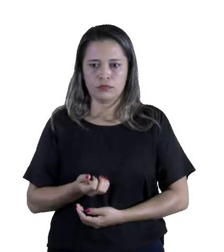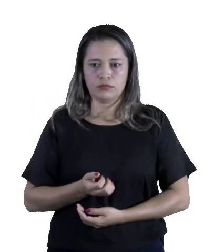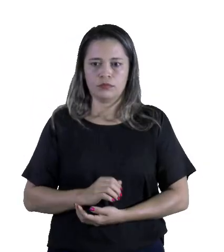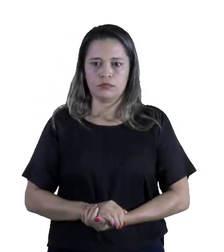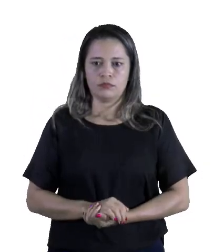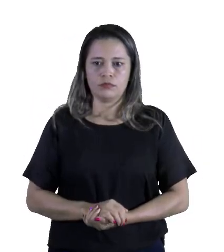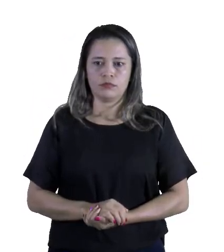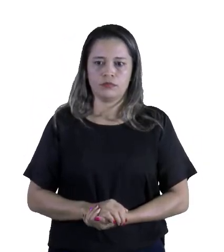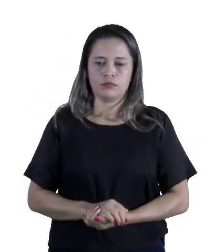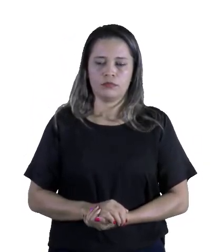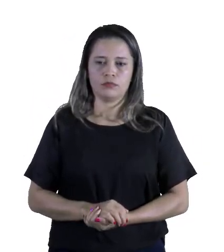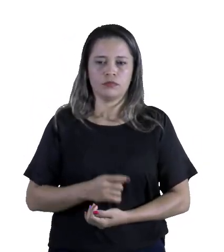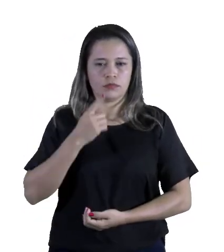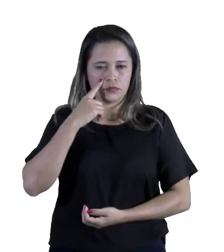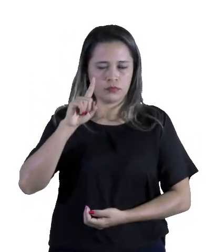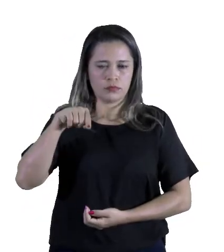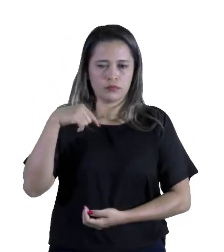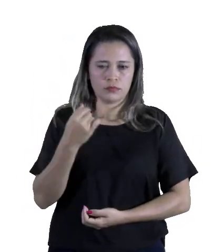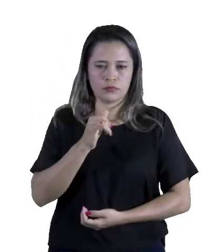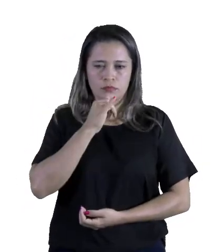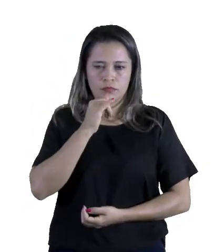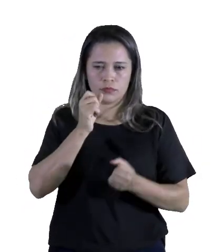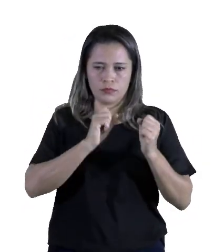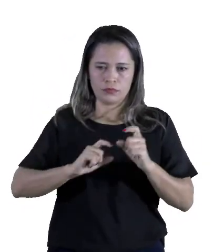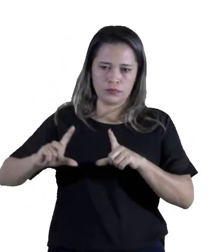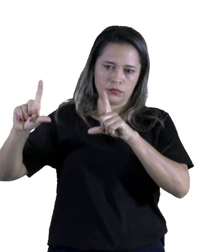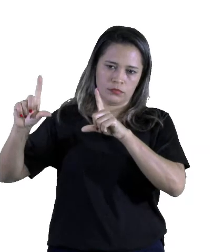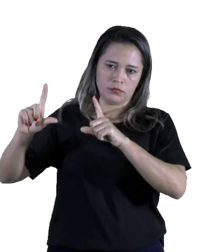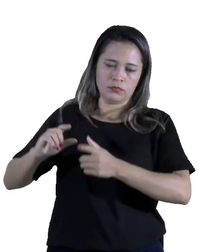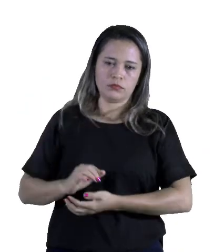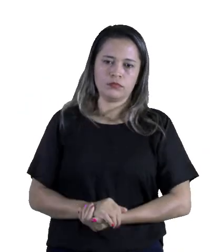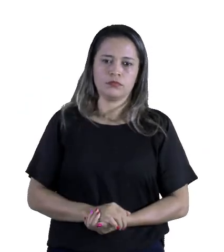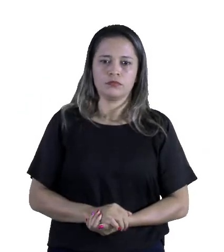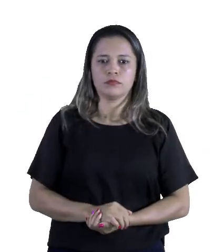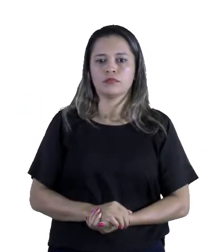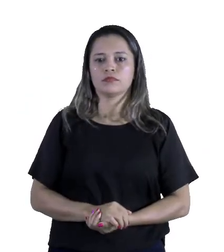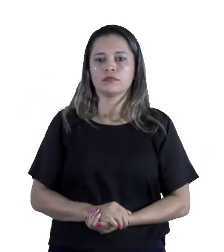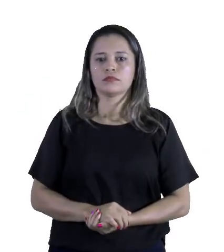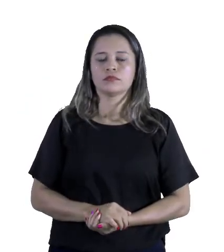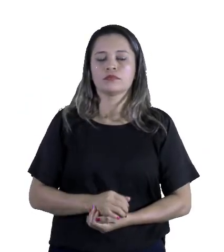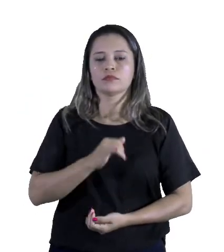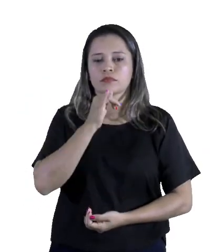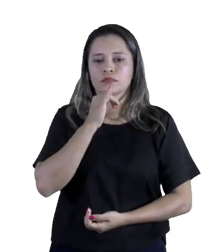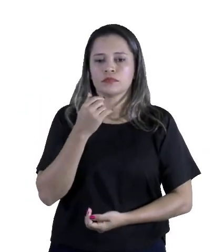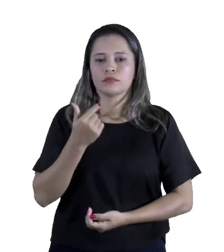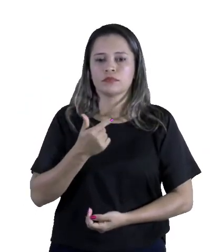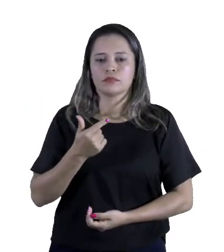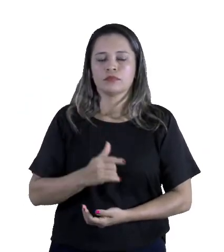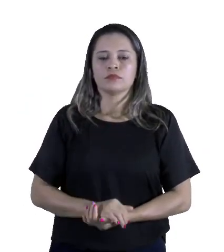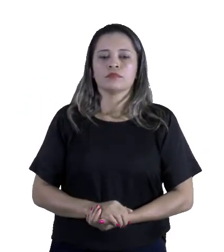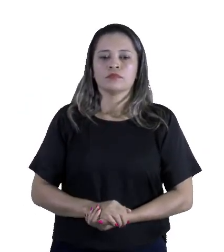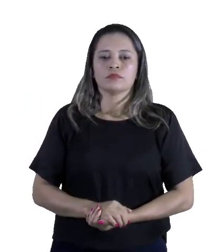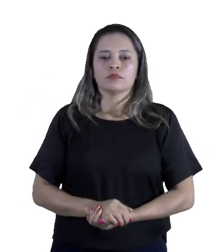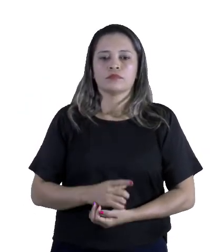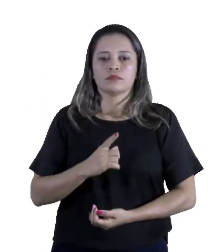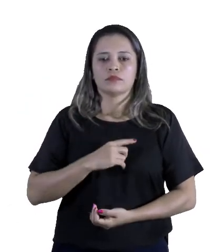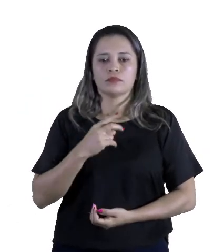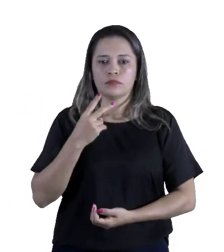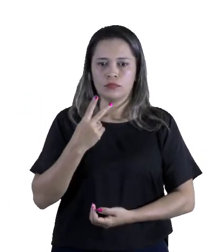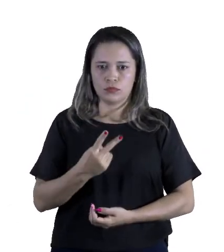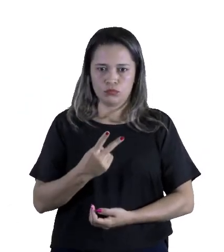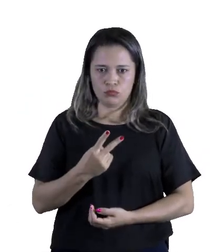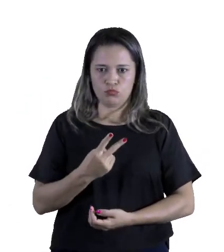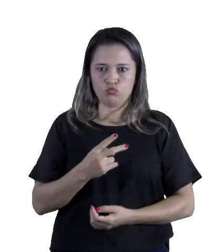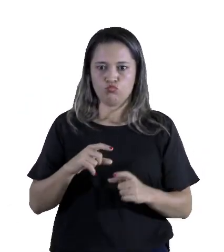R$74,65. Vamos ver mais alguns exemplos aí na sua telinha? Segundo exemplo, nós temos duas notas de R$20,